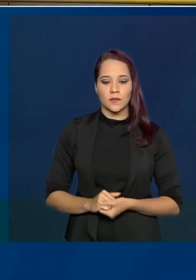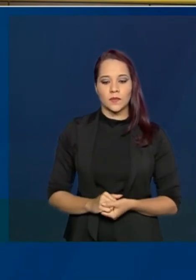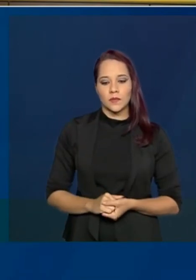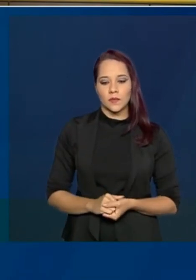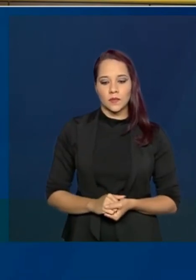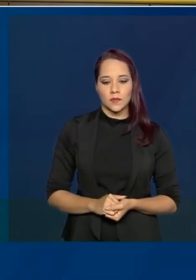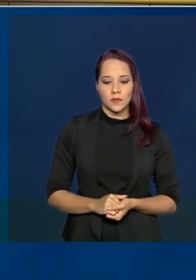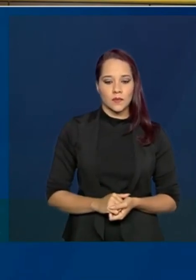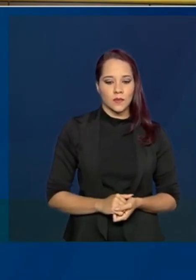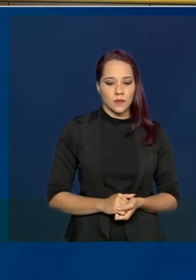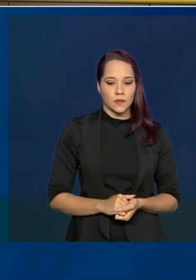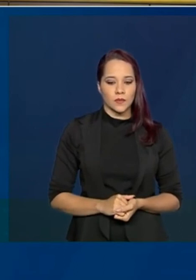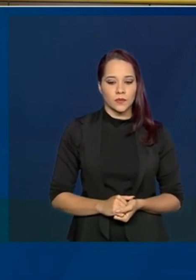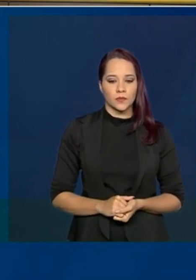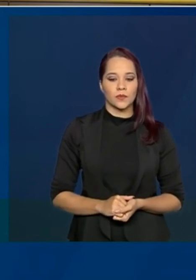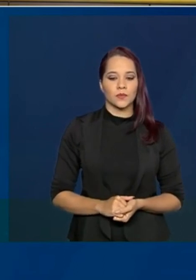Próximo.